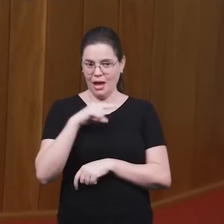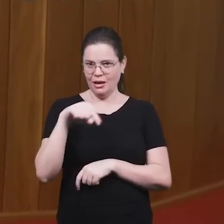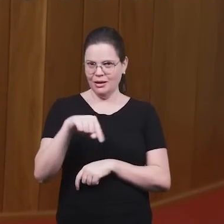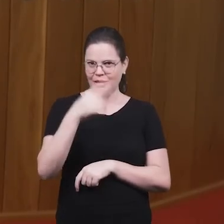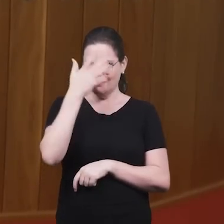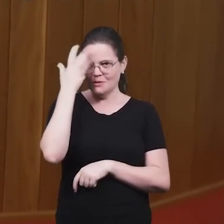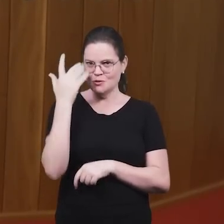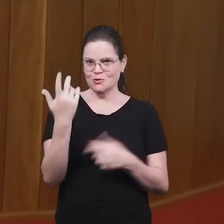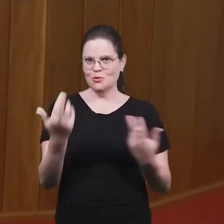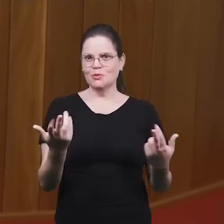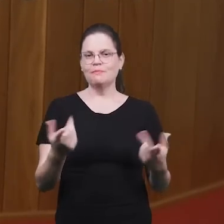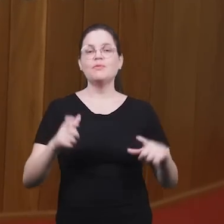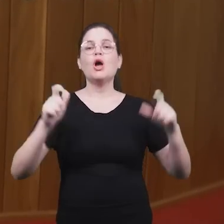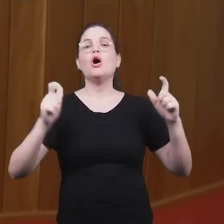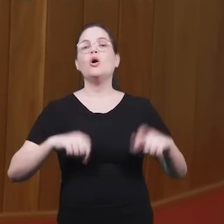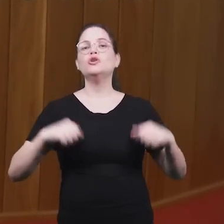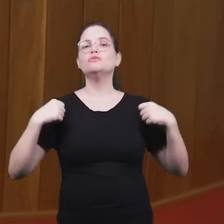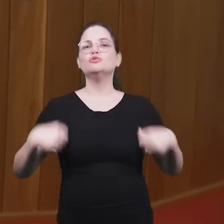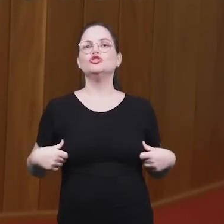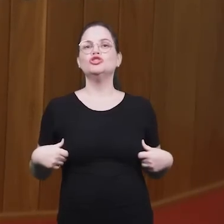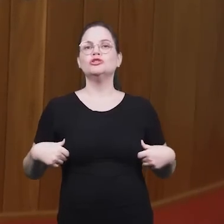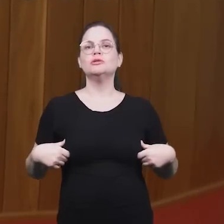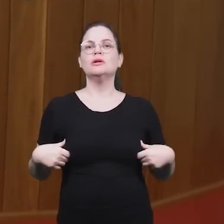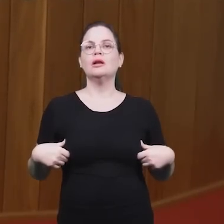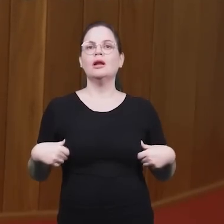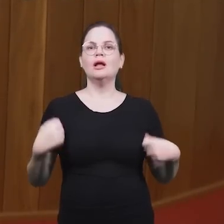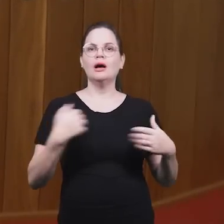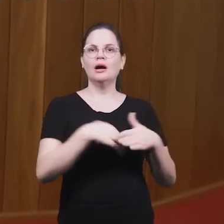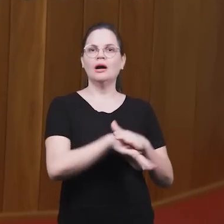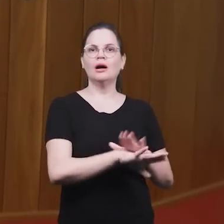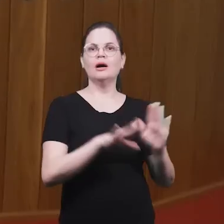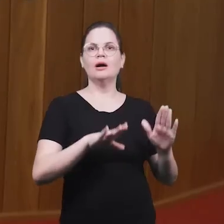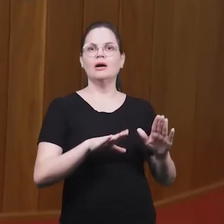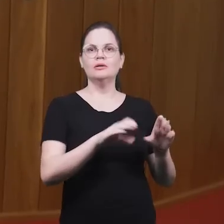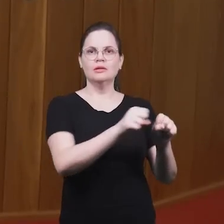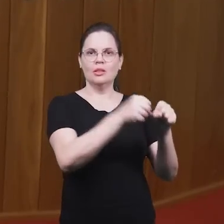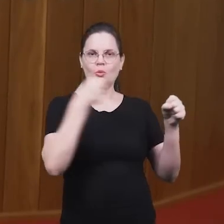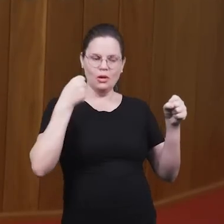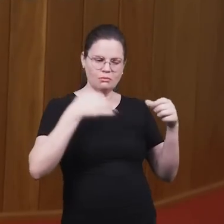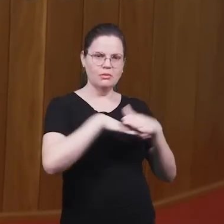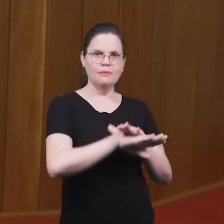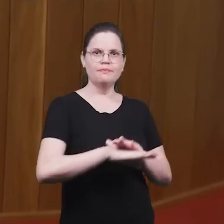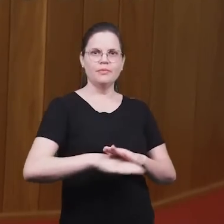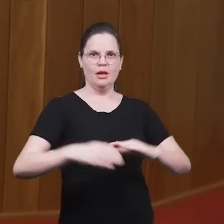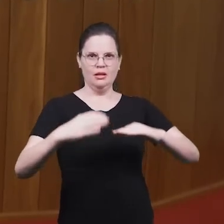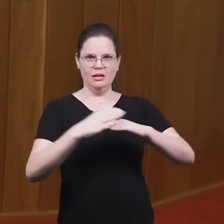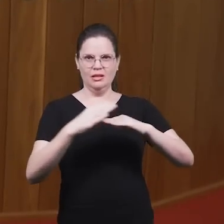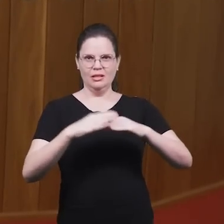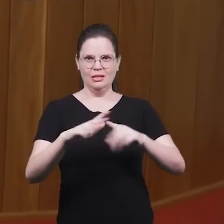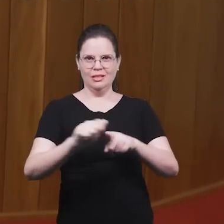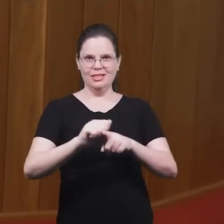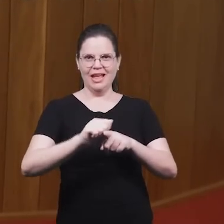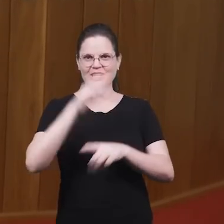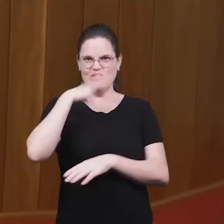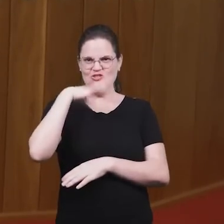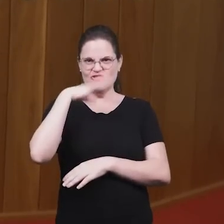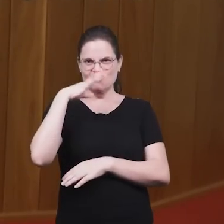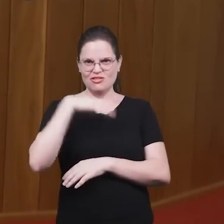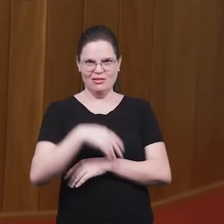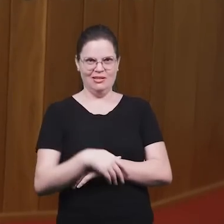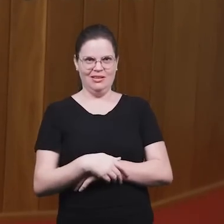aqui? Onde a mochila tem que ficar? E aquele tênis que vem com chulé?